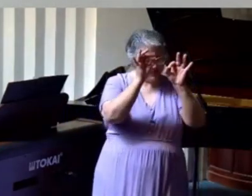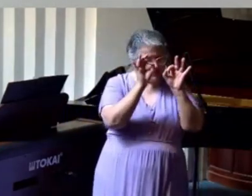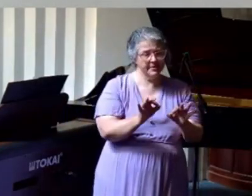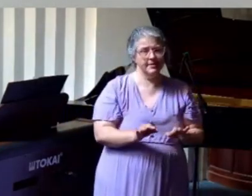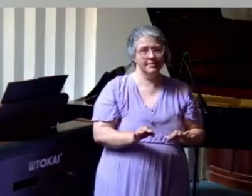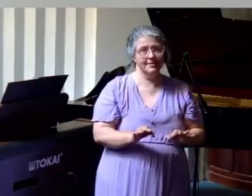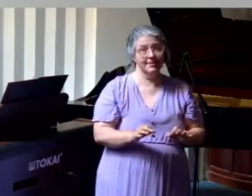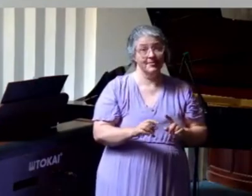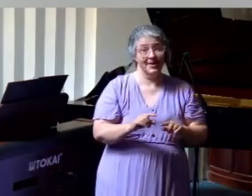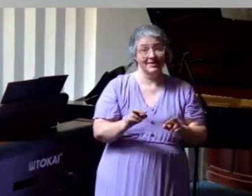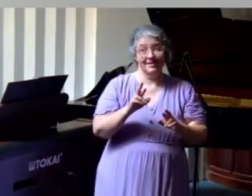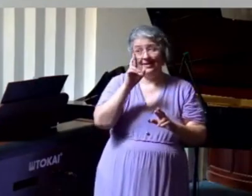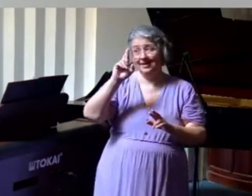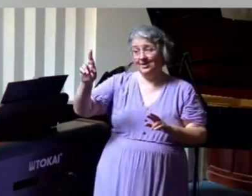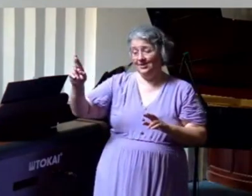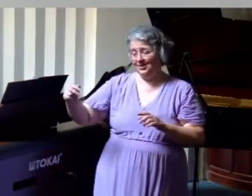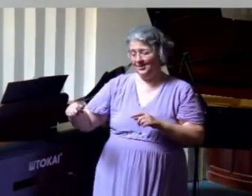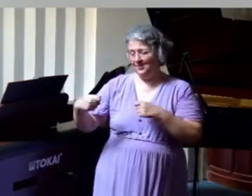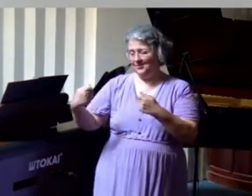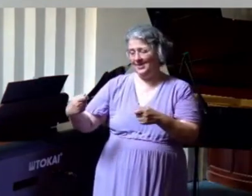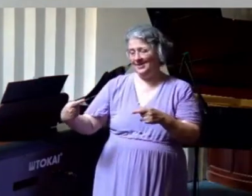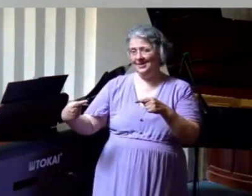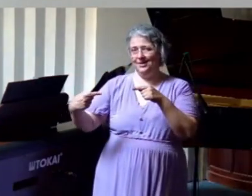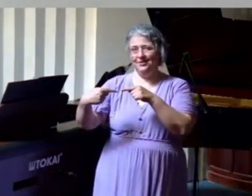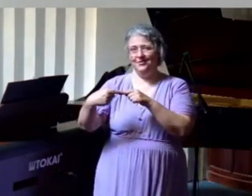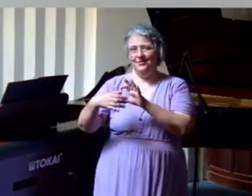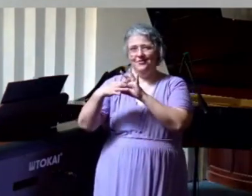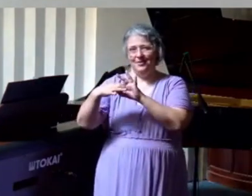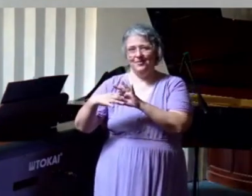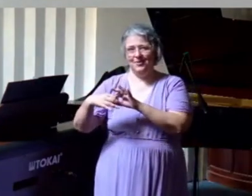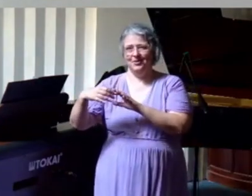de Joiada, e não do Deus de